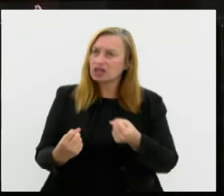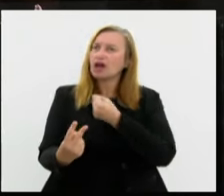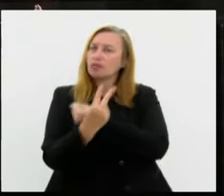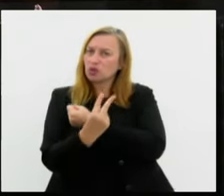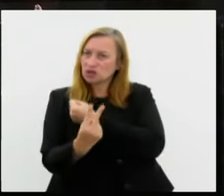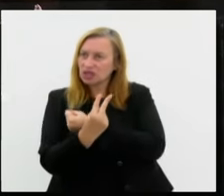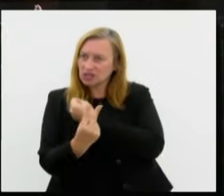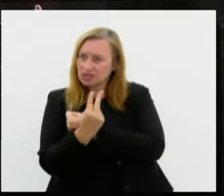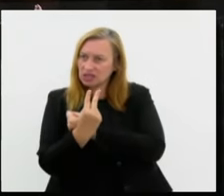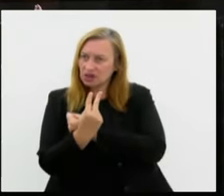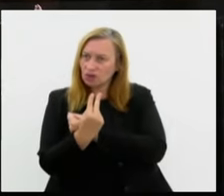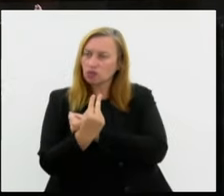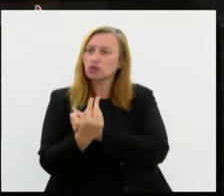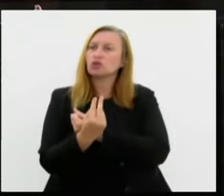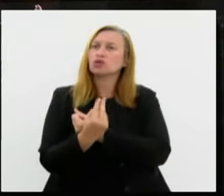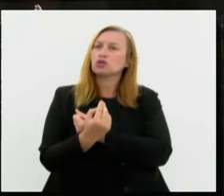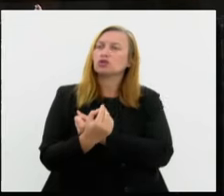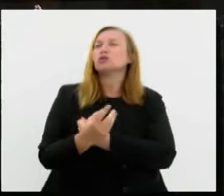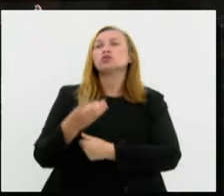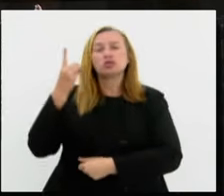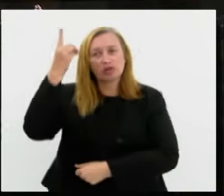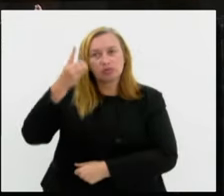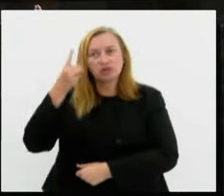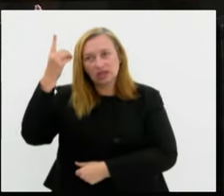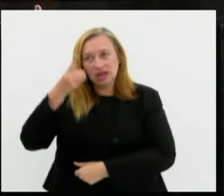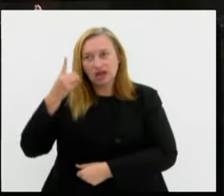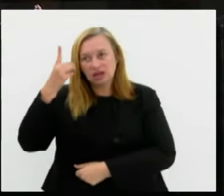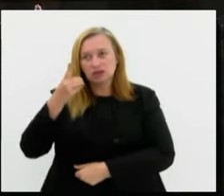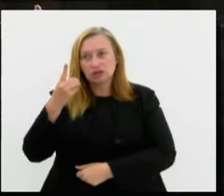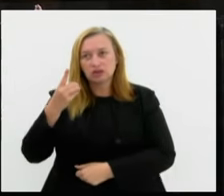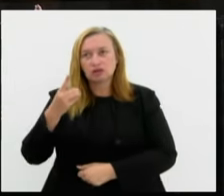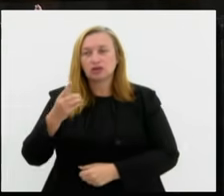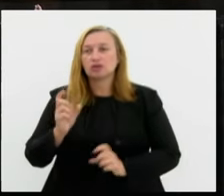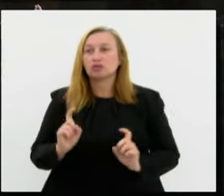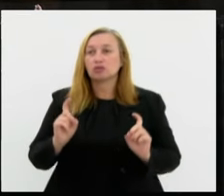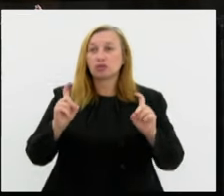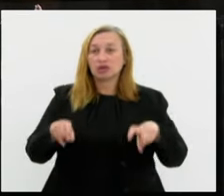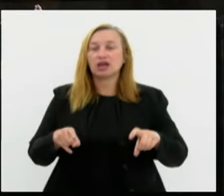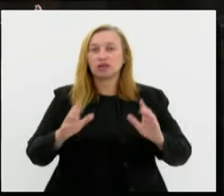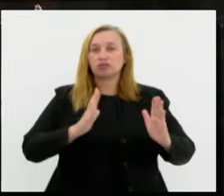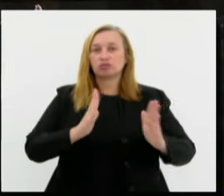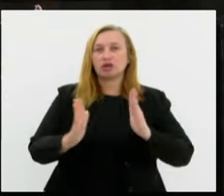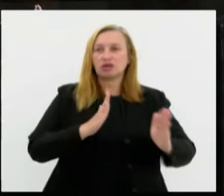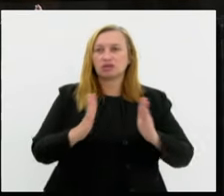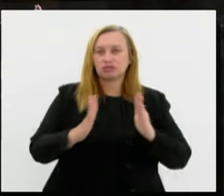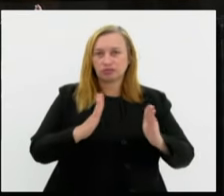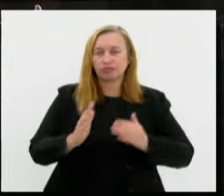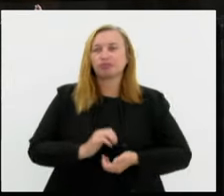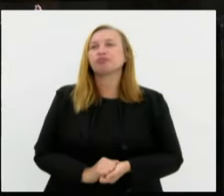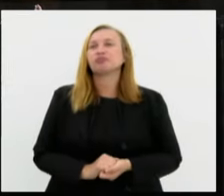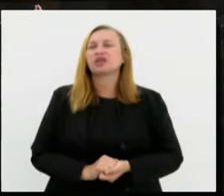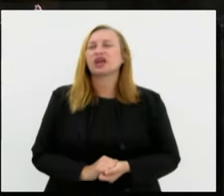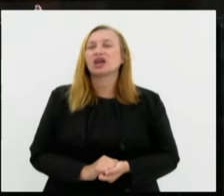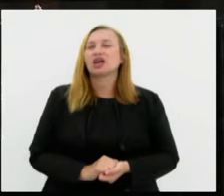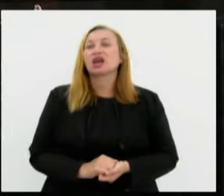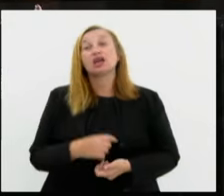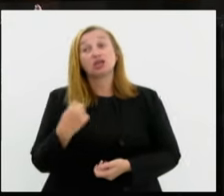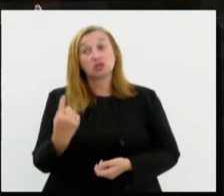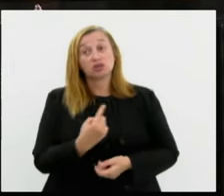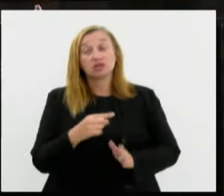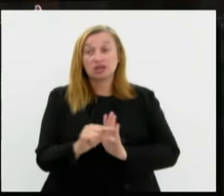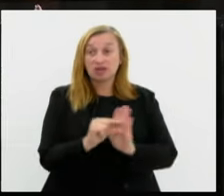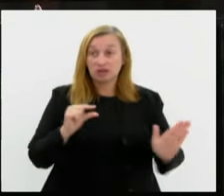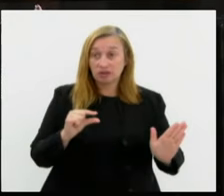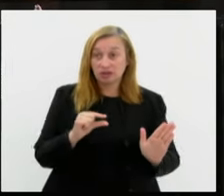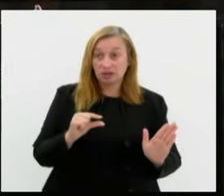defendo a imunidade completamente para o que tem a ver com o exercício do mandato parlamentar. E, nesse caso, a nossa emenda